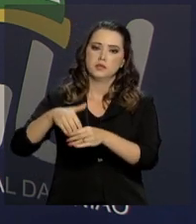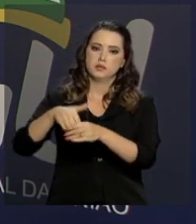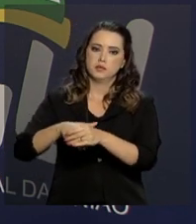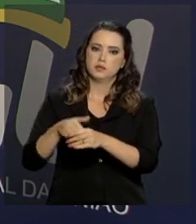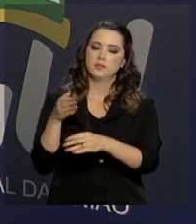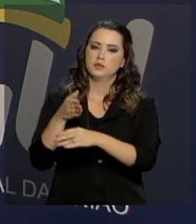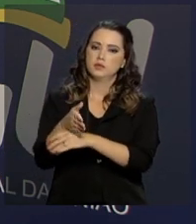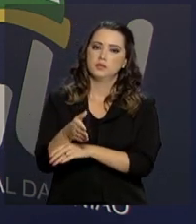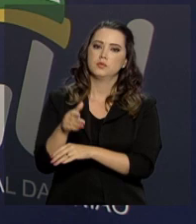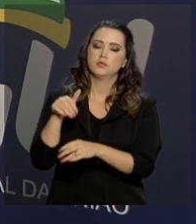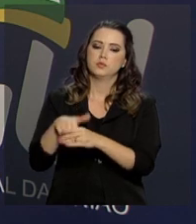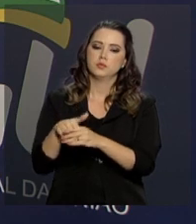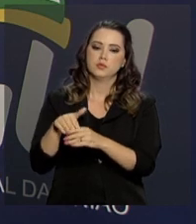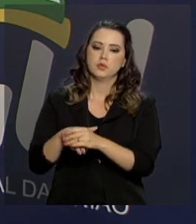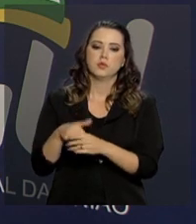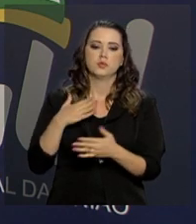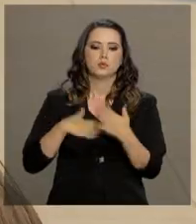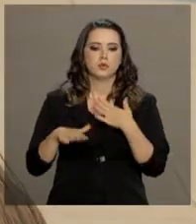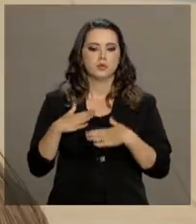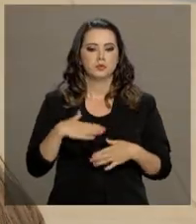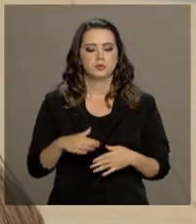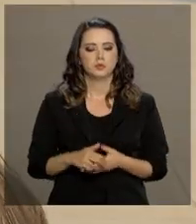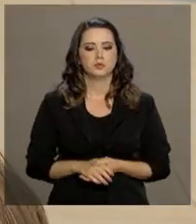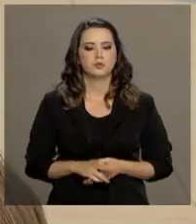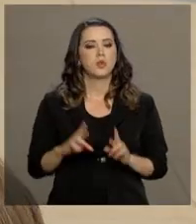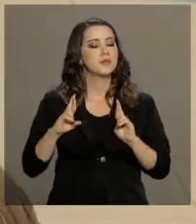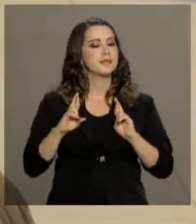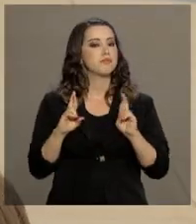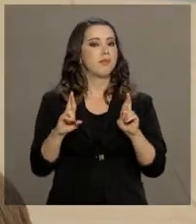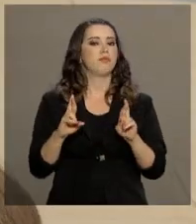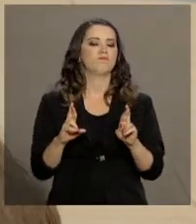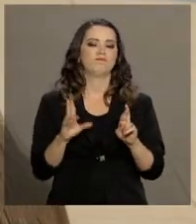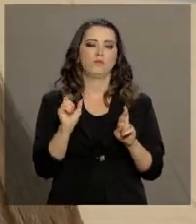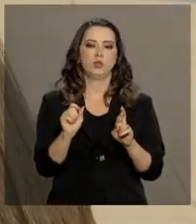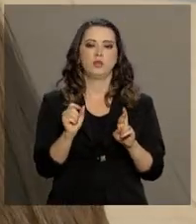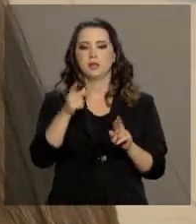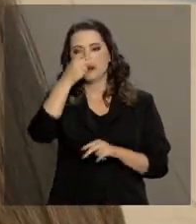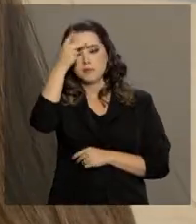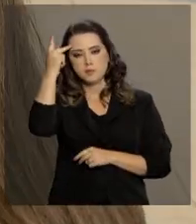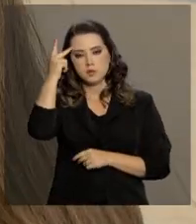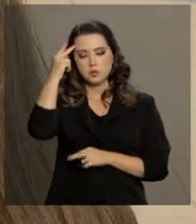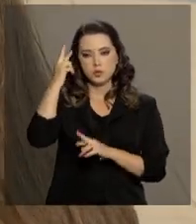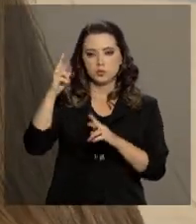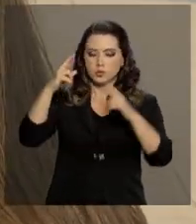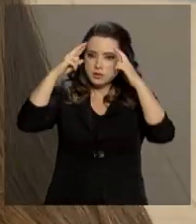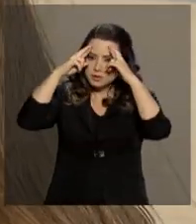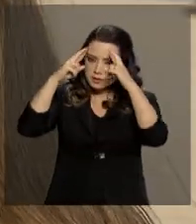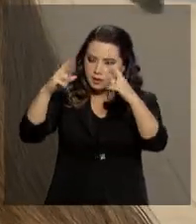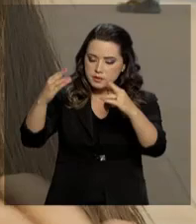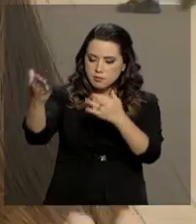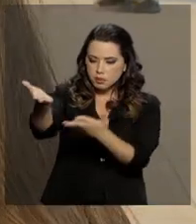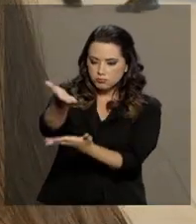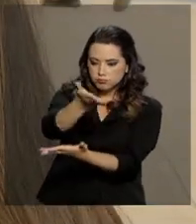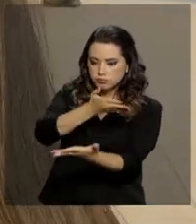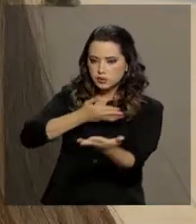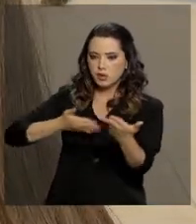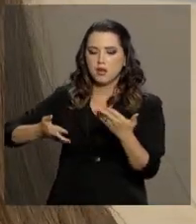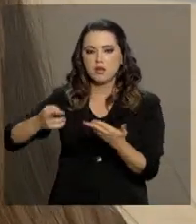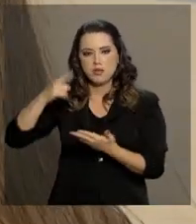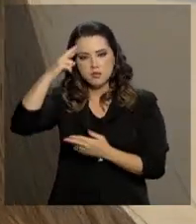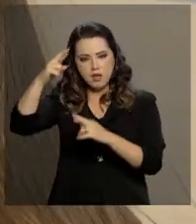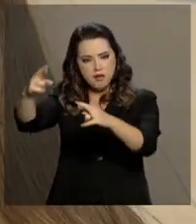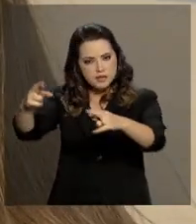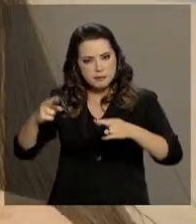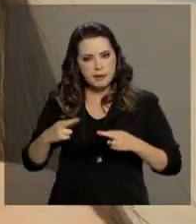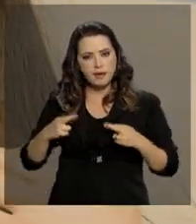cidadania como eleitor com toda a tranquilidade. Eu espero que as pessoas primeiro se respeitem, respeitem as suas vontades,